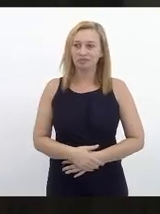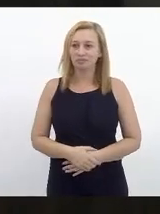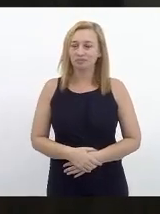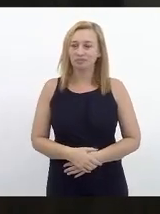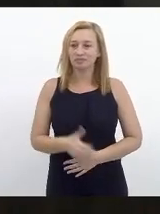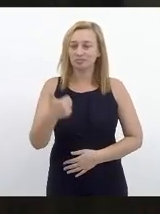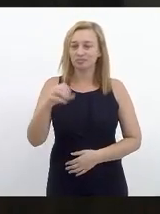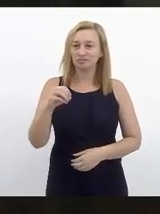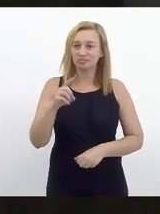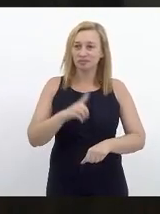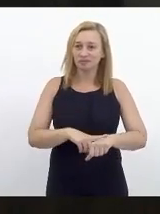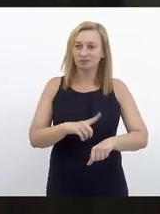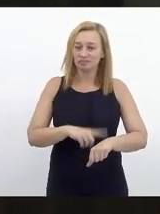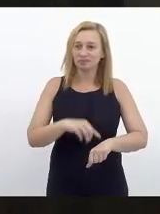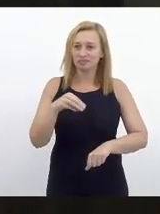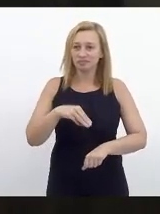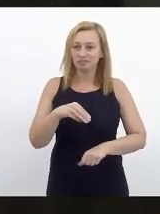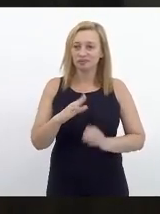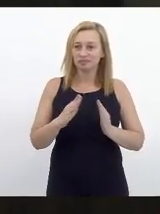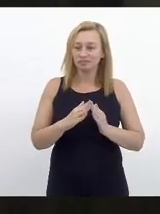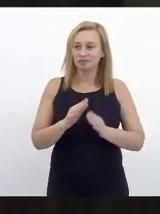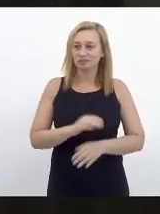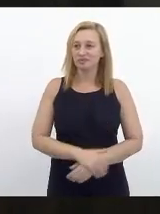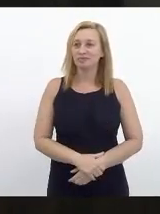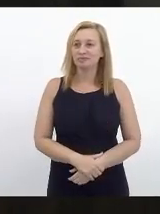Excelência dispõe de 10 minutos no tempo regimental.